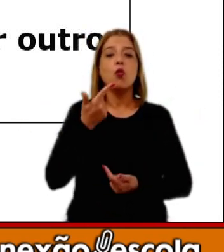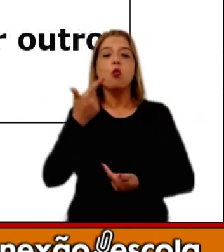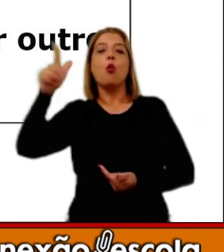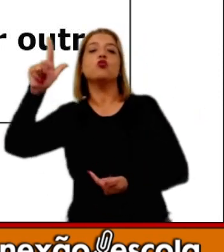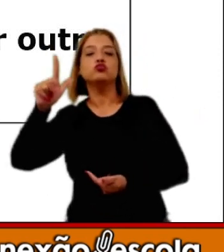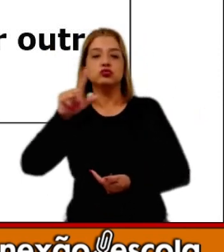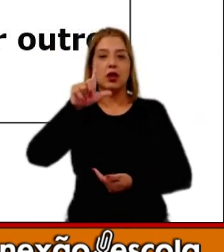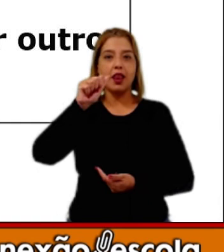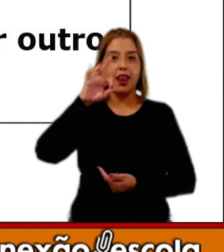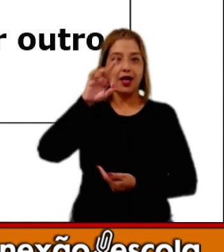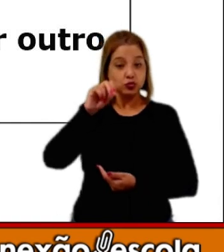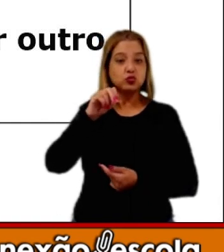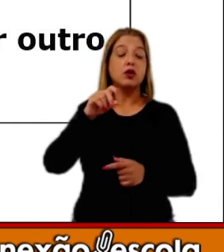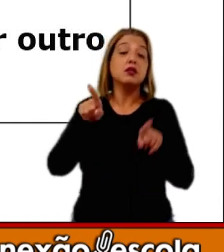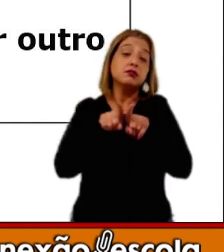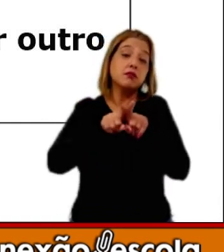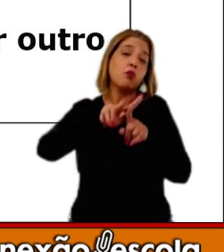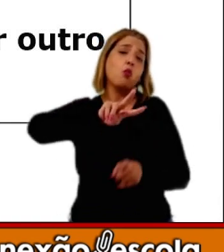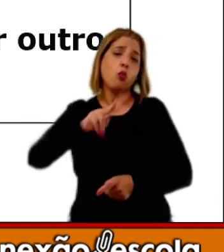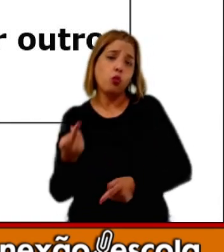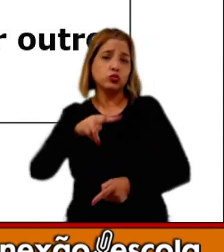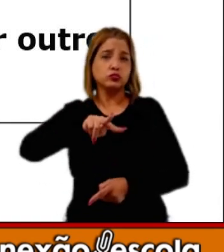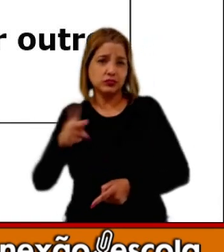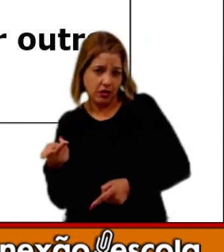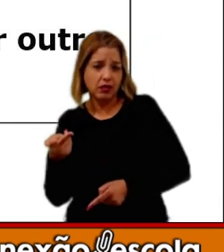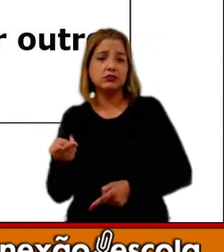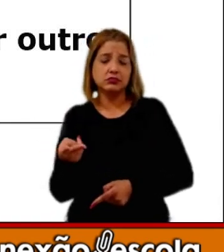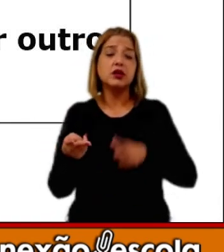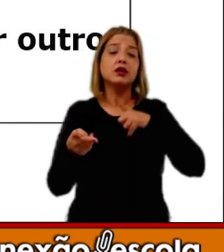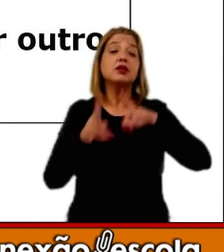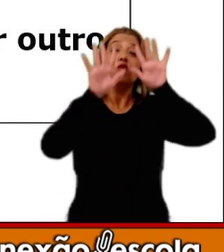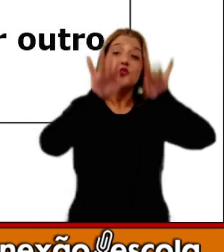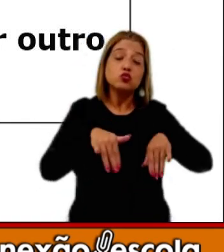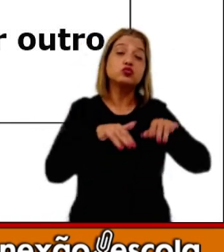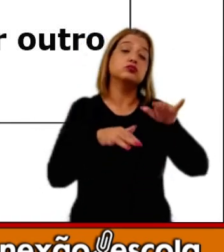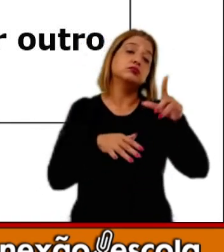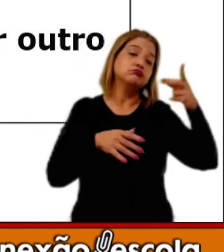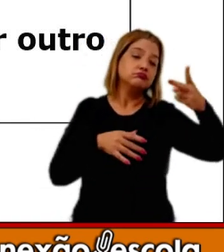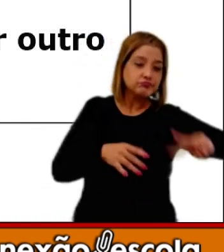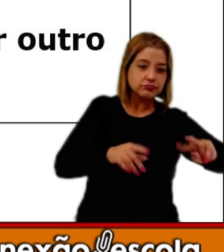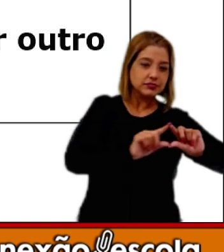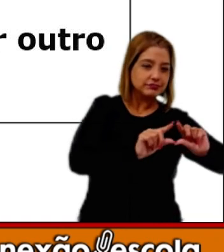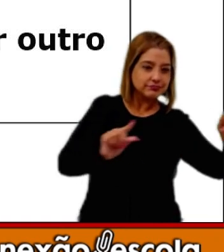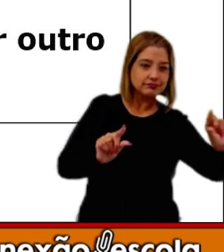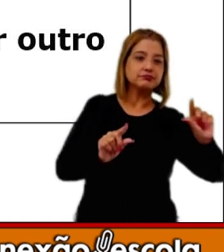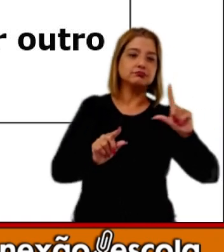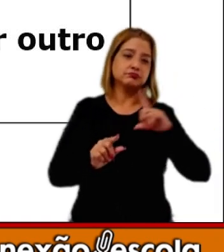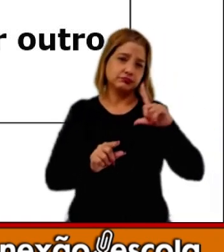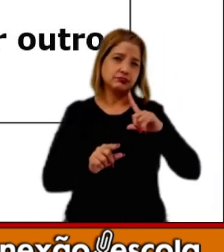Country pelo contrário e por último eu selecionei uma outra categoria que existem várias mas